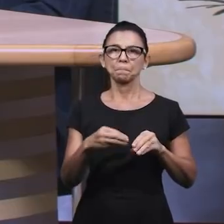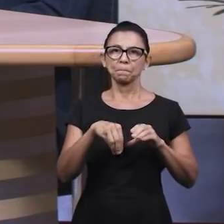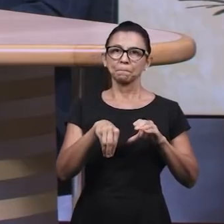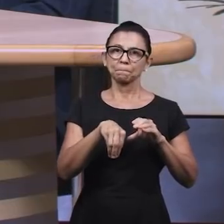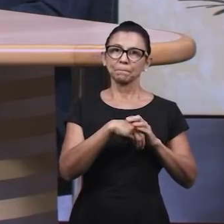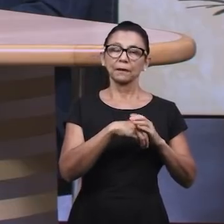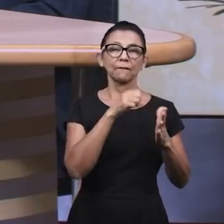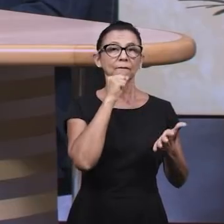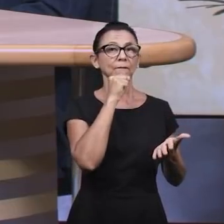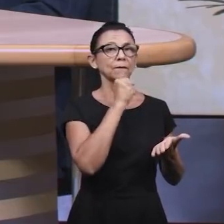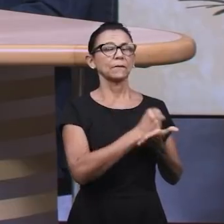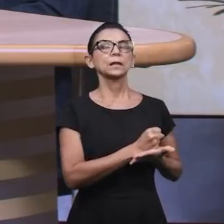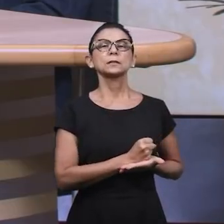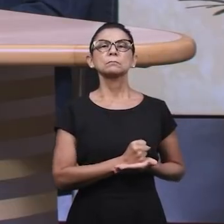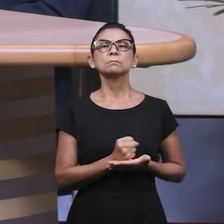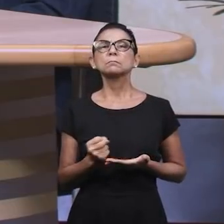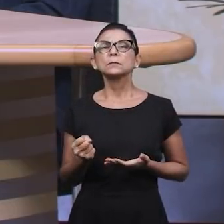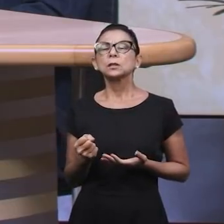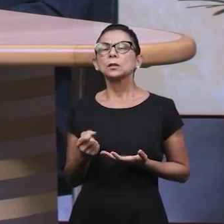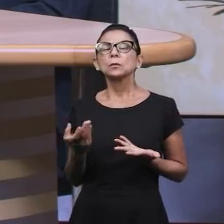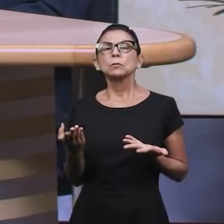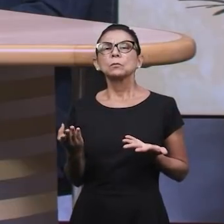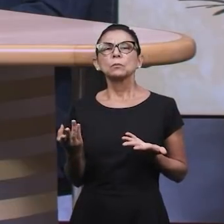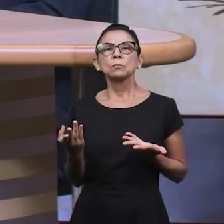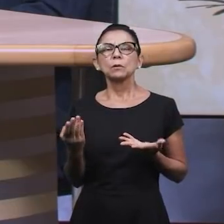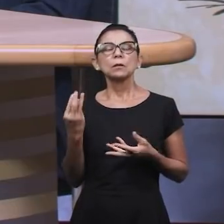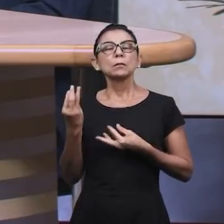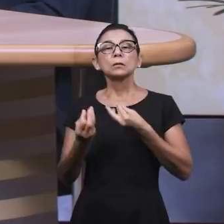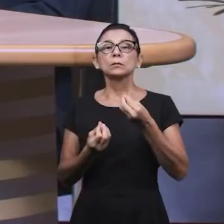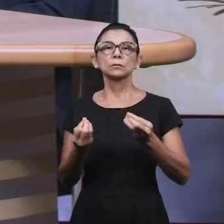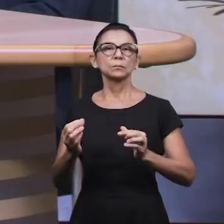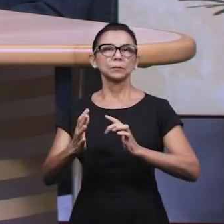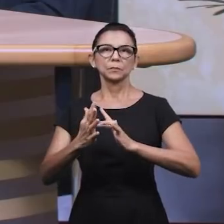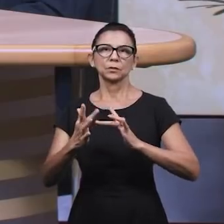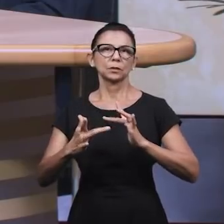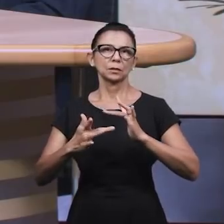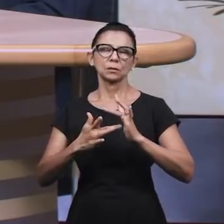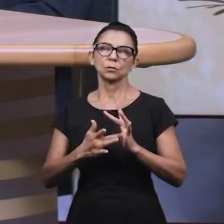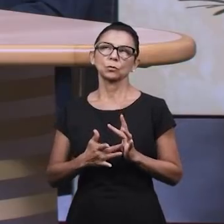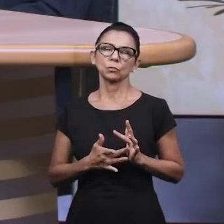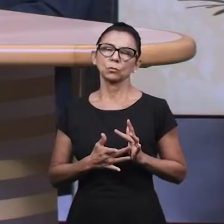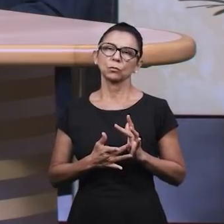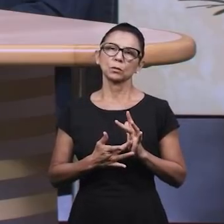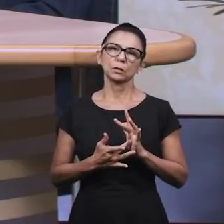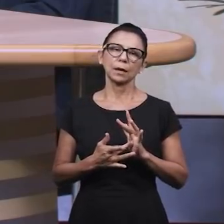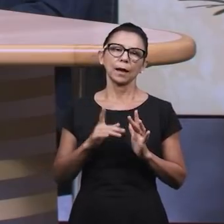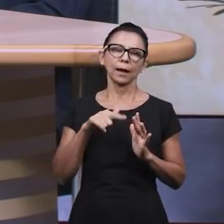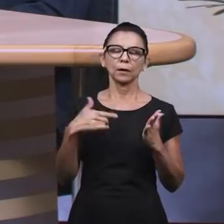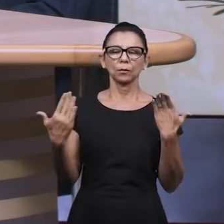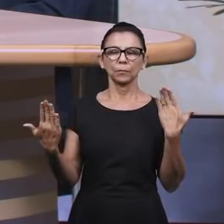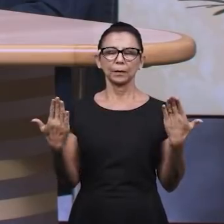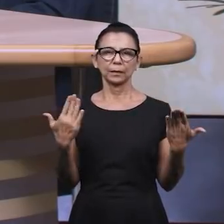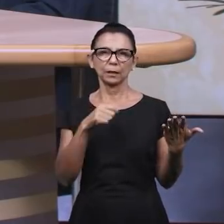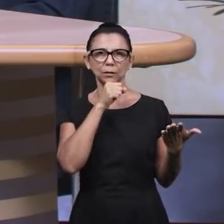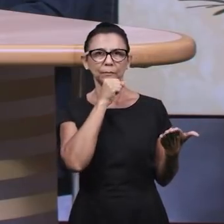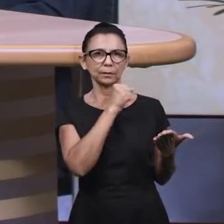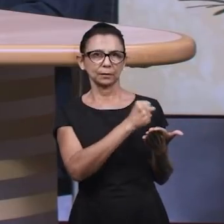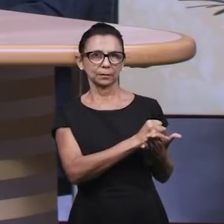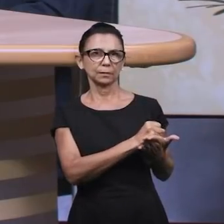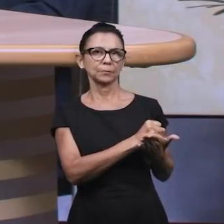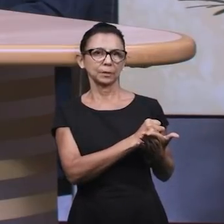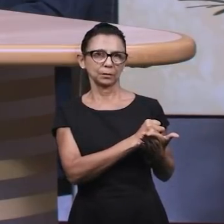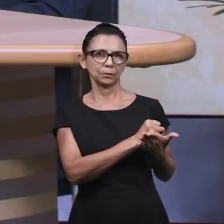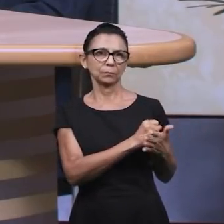Velho Testamento. Quais são essas tipologias? Como Jesus tem tipos no Velho Testamento que a gente possa